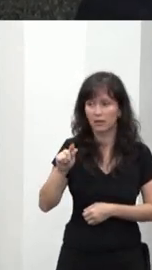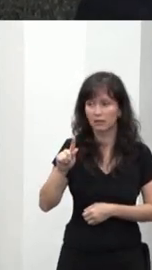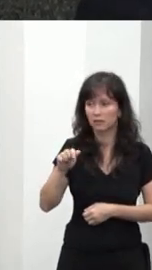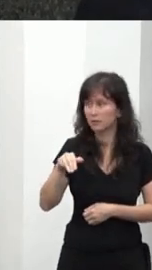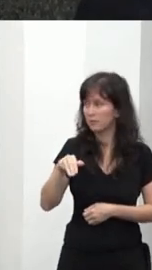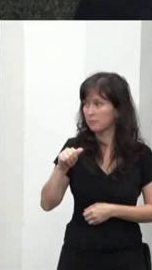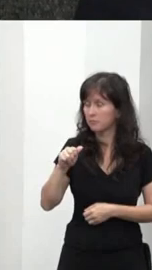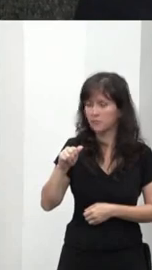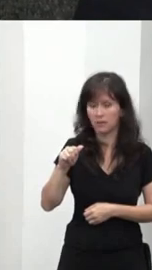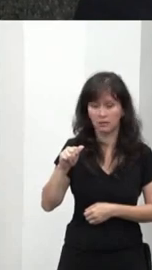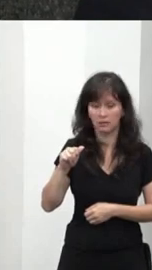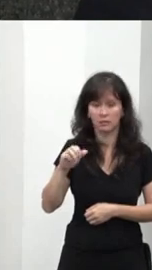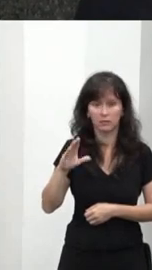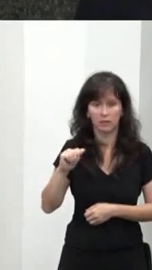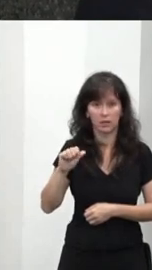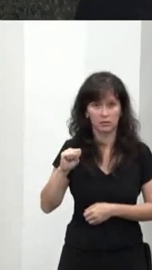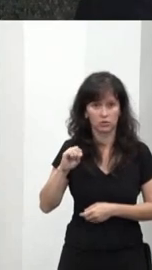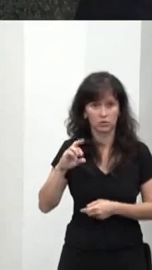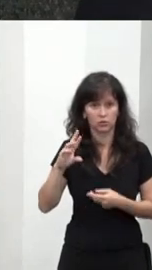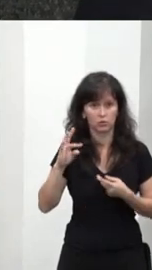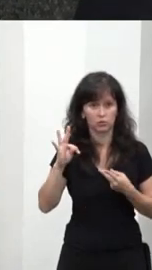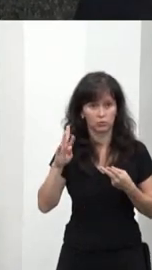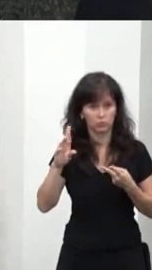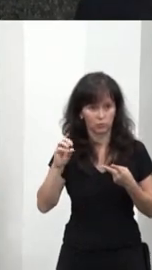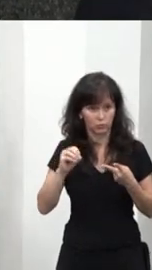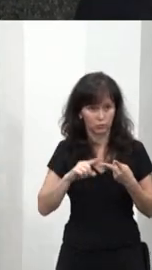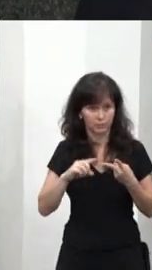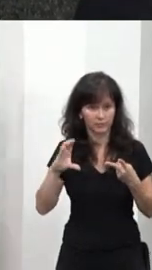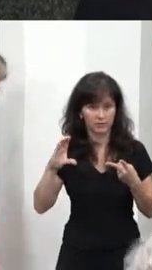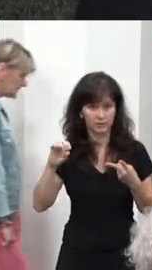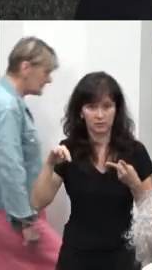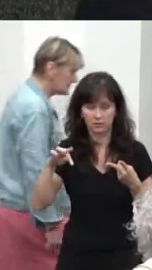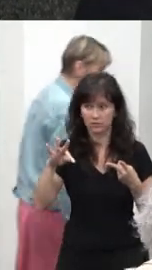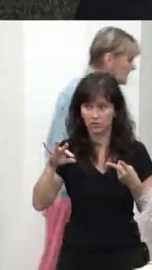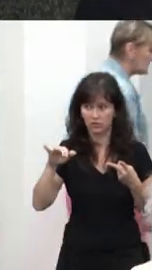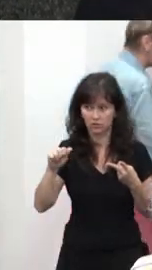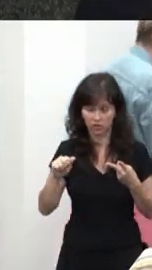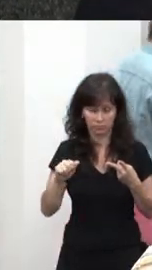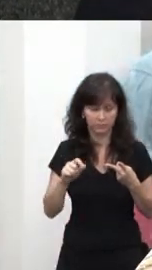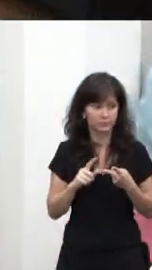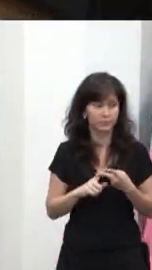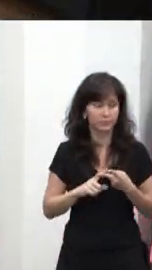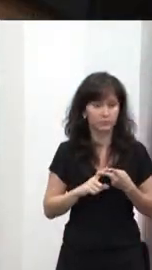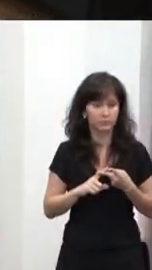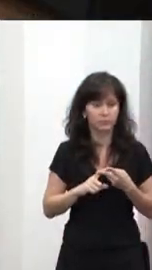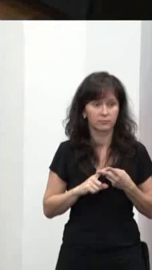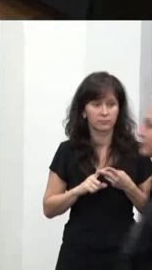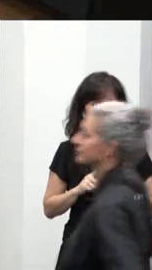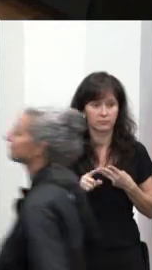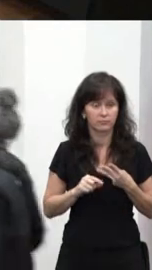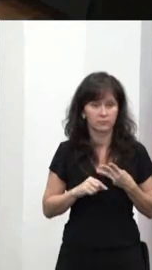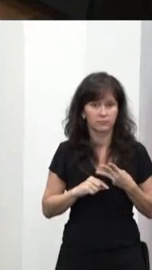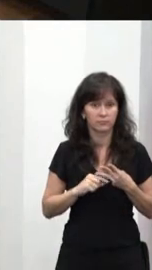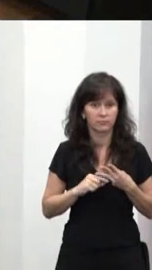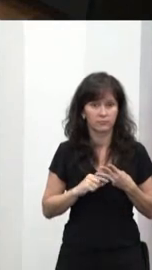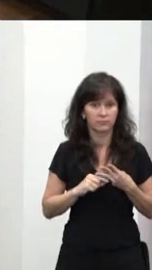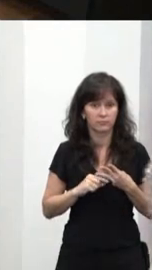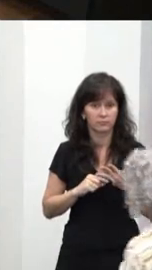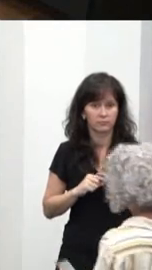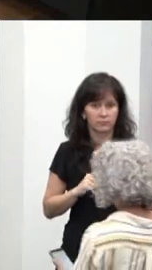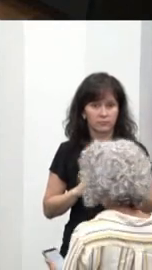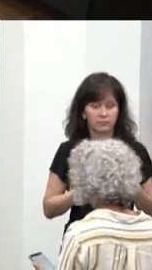a segunda é a Cíntia domite irritar a terceira é Ataíde